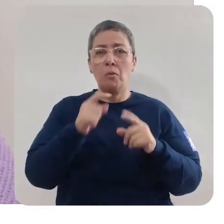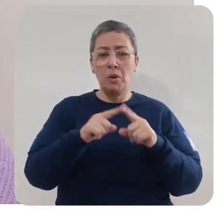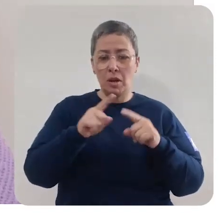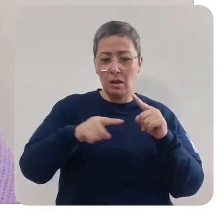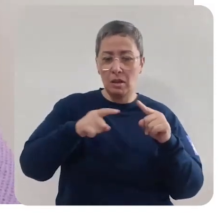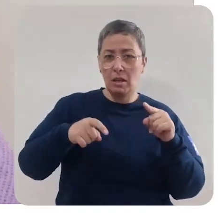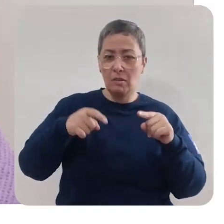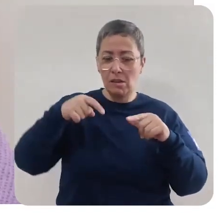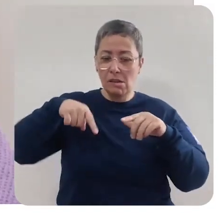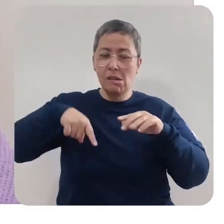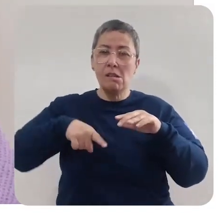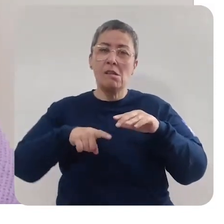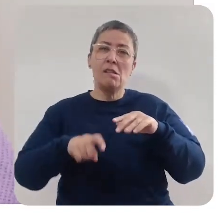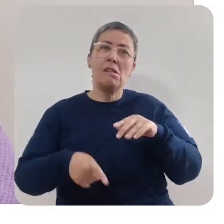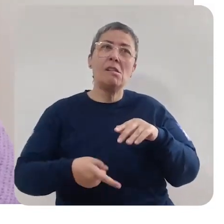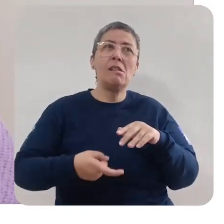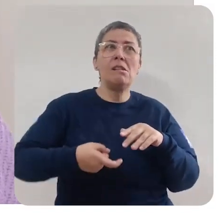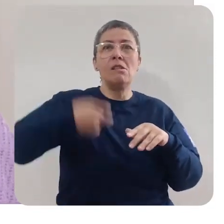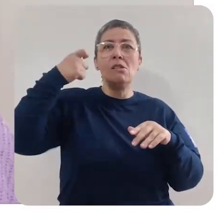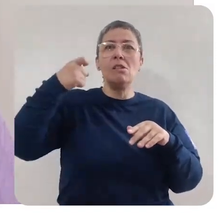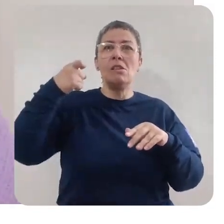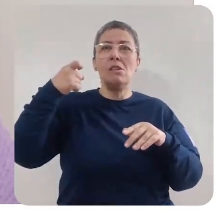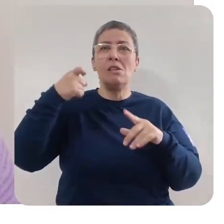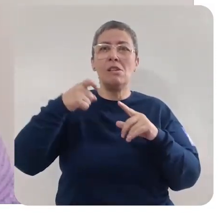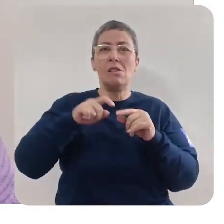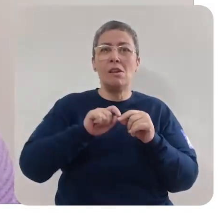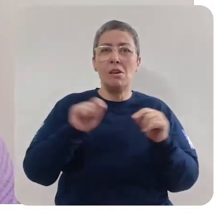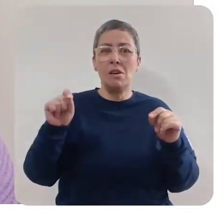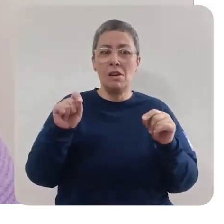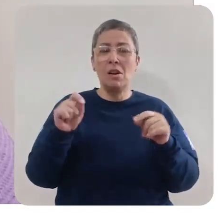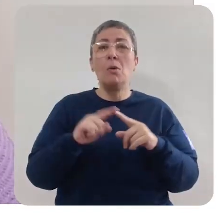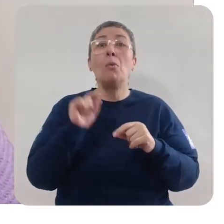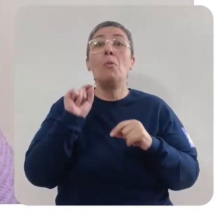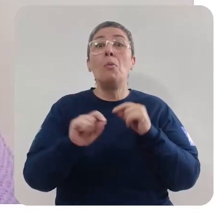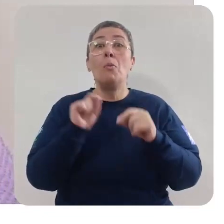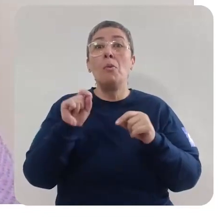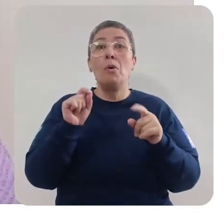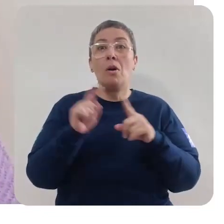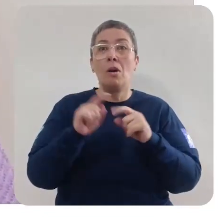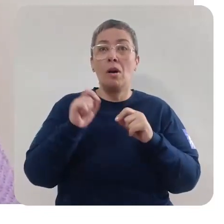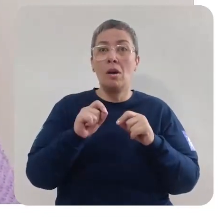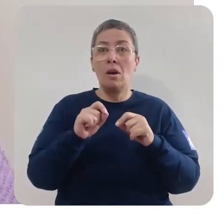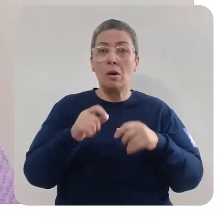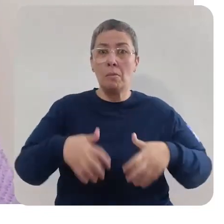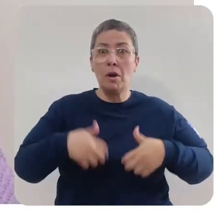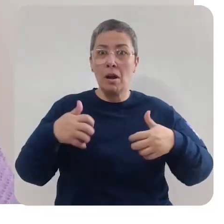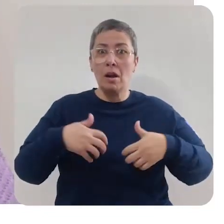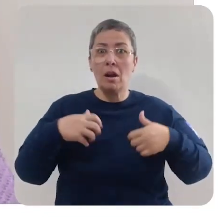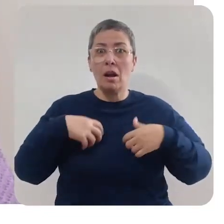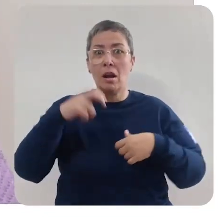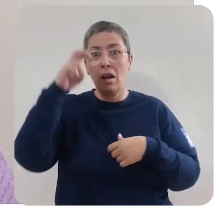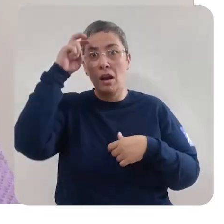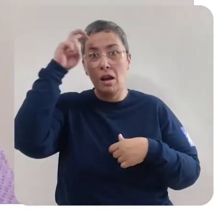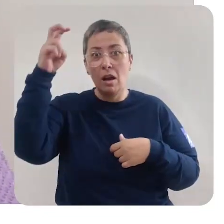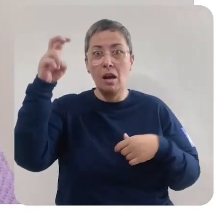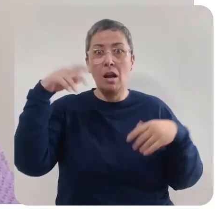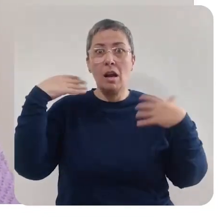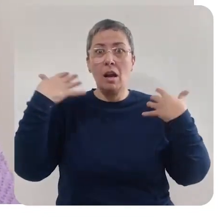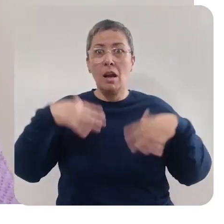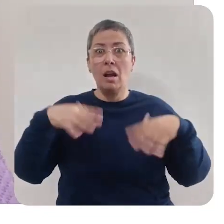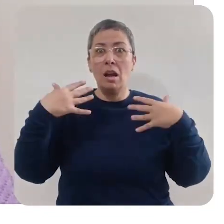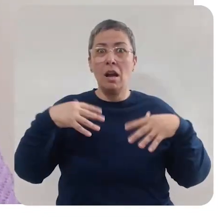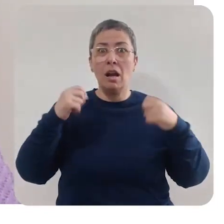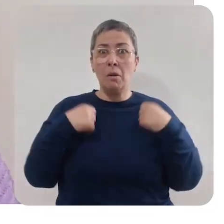seu rabo fino puxou bem rápido o pino. Daí, o macaco sabido ficou